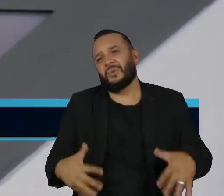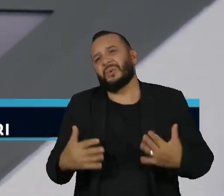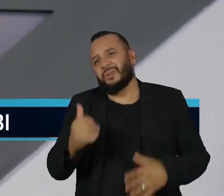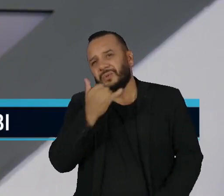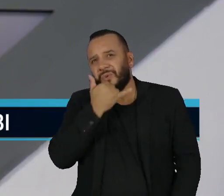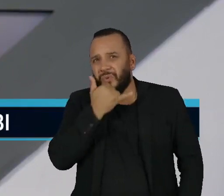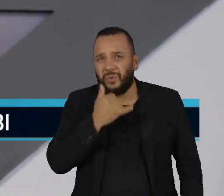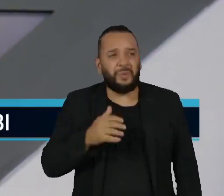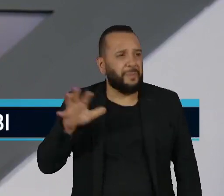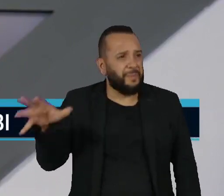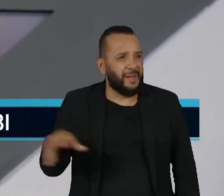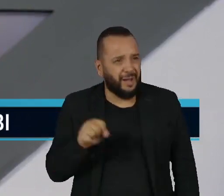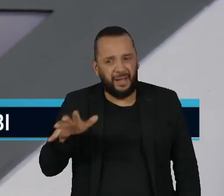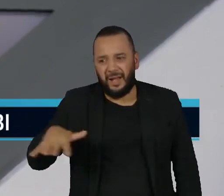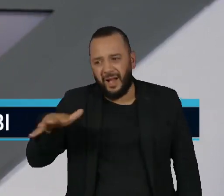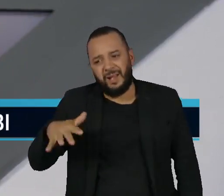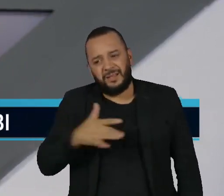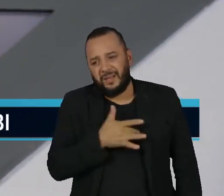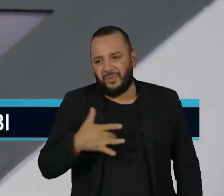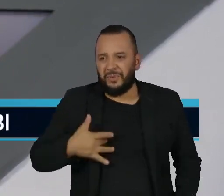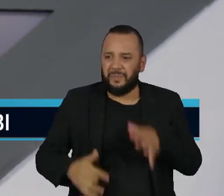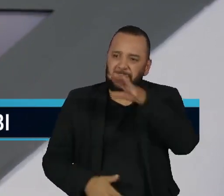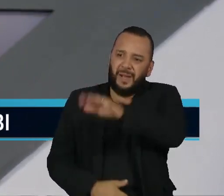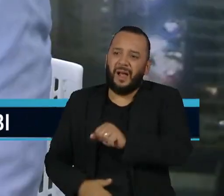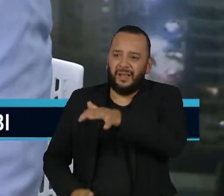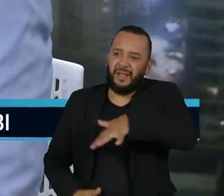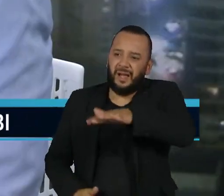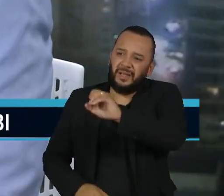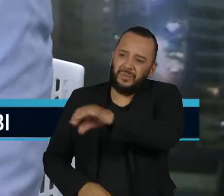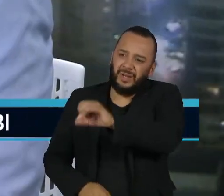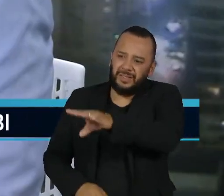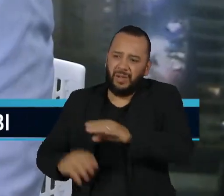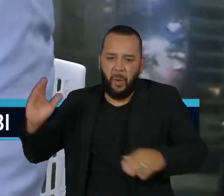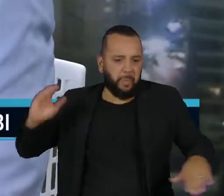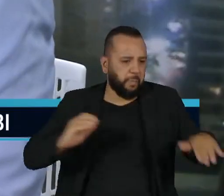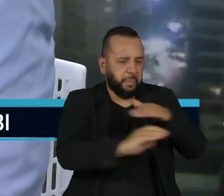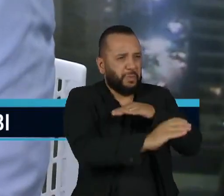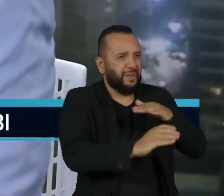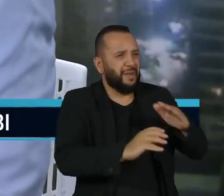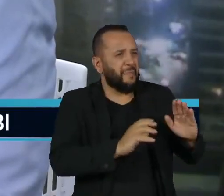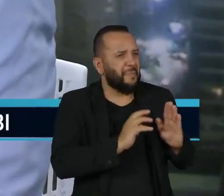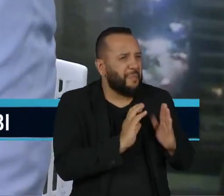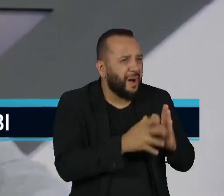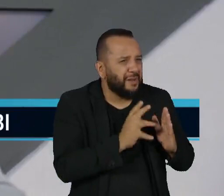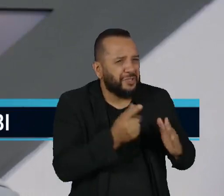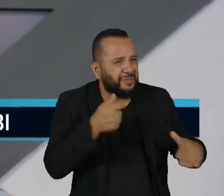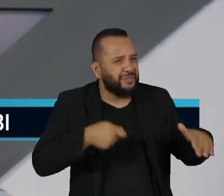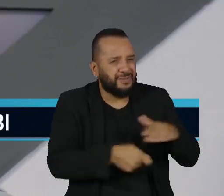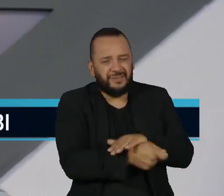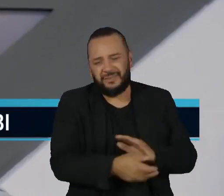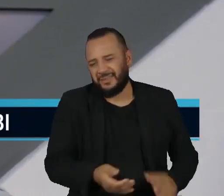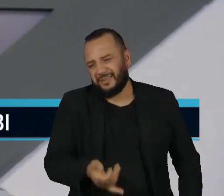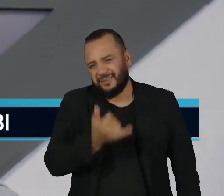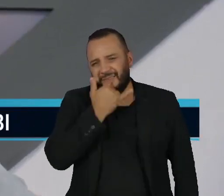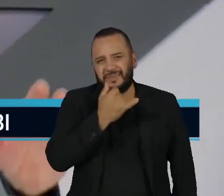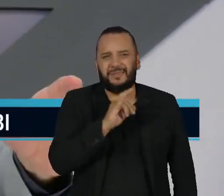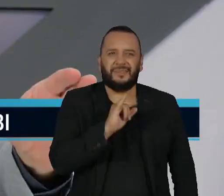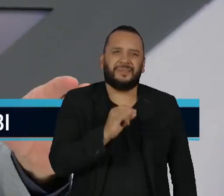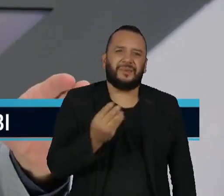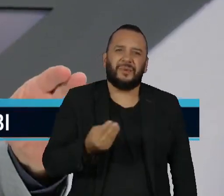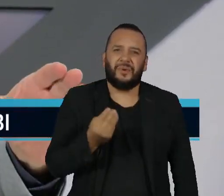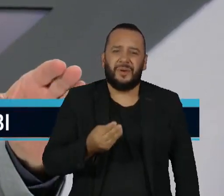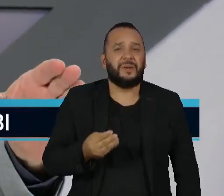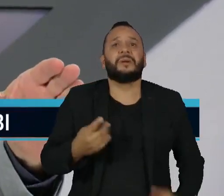tirar da saúde, educação, não tem problema, a saúde está bem. É. Educação está cheia de dinheiro, está todo mundo nadando em dinheiro, vamos tirar um pouquinho para o fundo eleitoral. Ia fazer